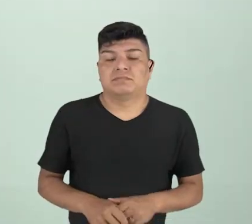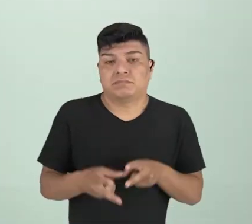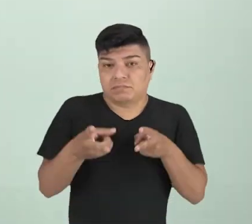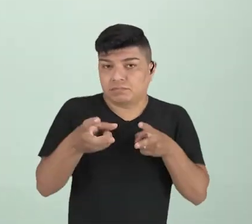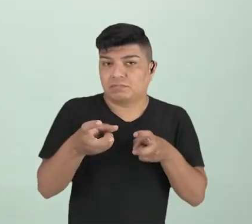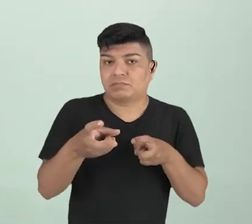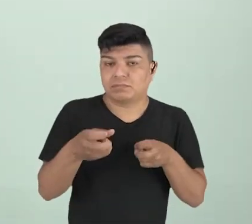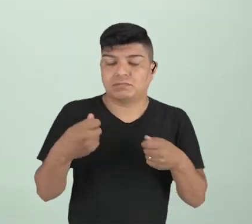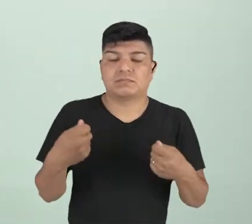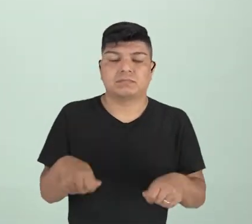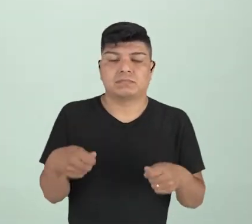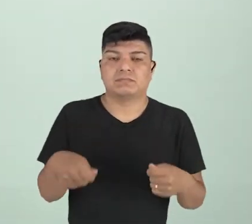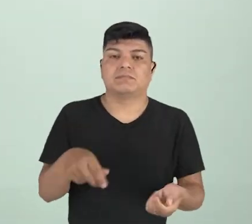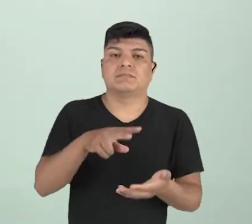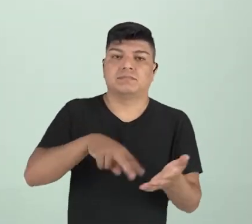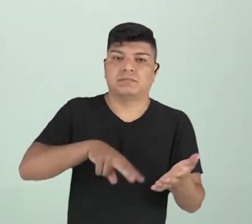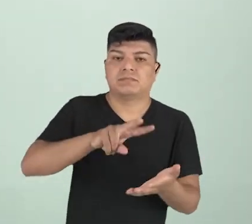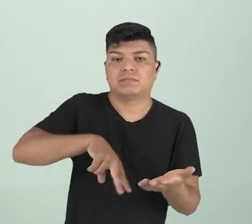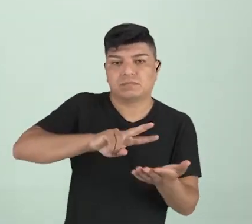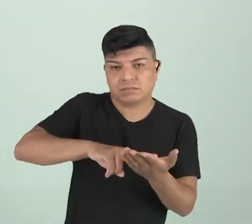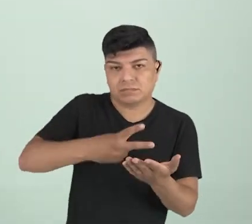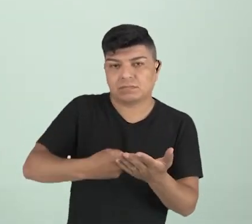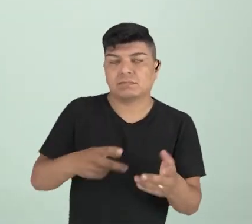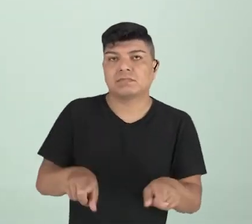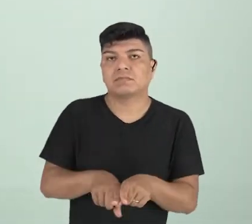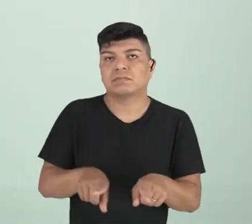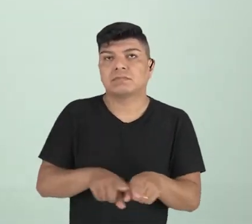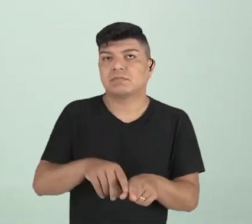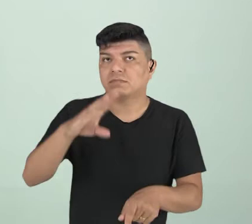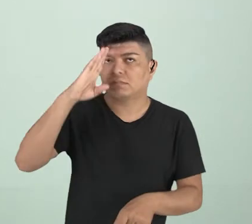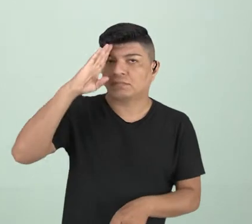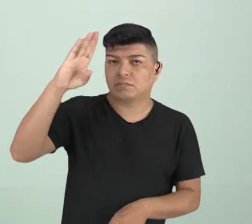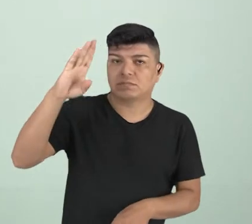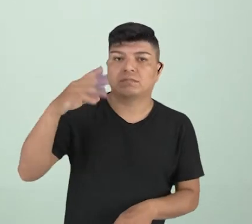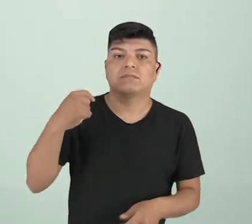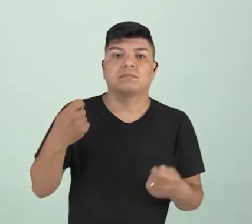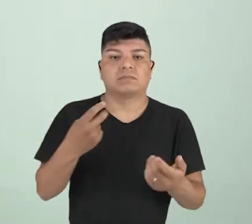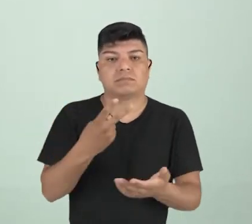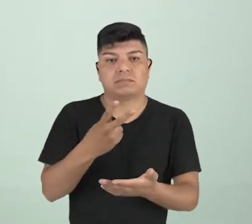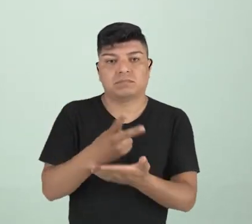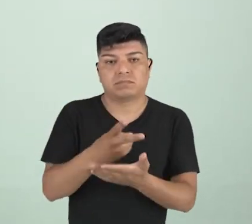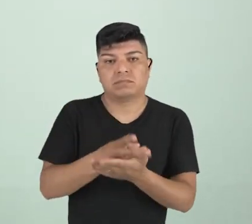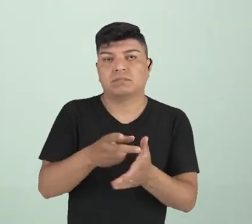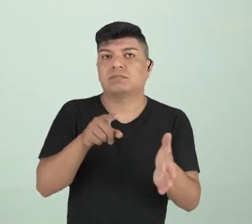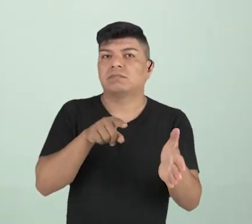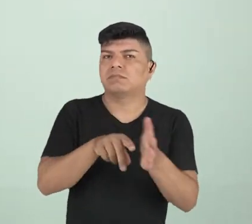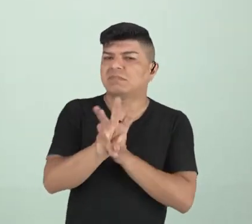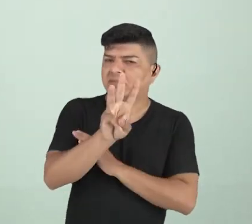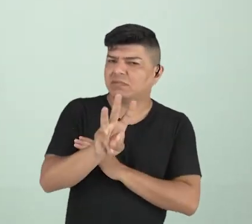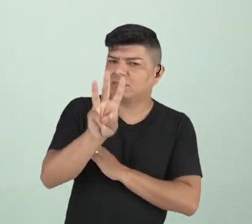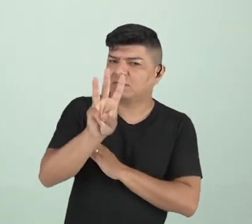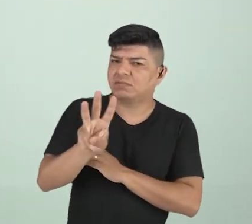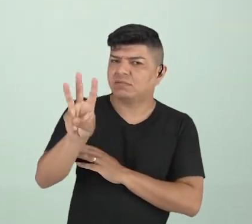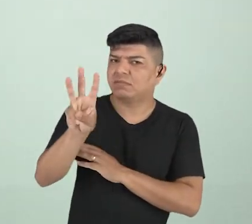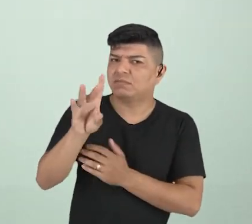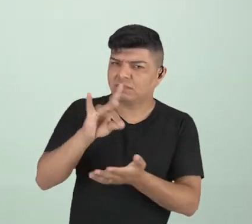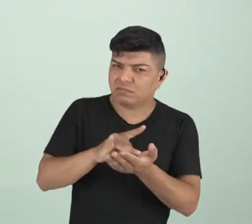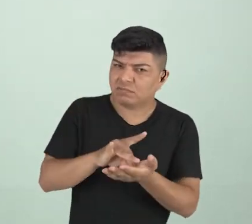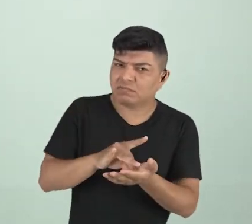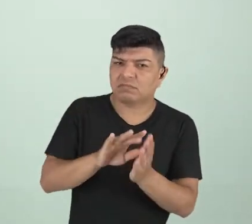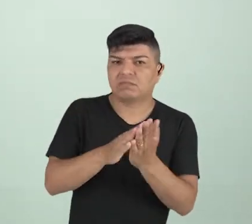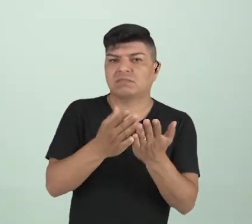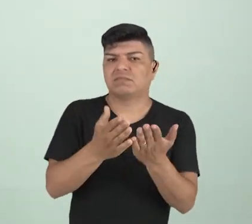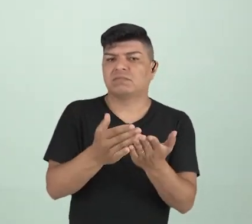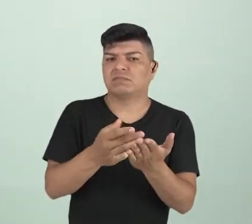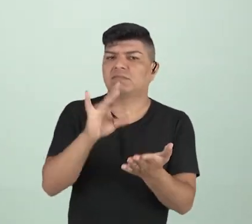que você precisa ler, precisa interpretar e principalmente seja questionador. Esse site é confiável? Esse livro é